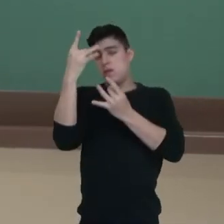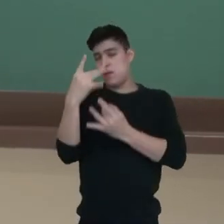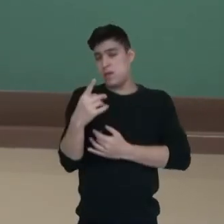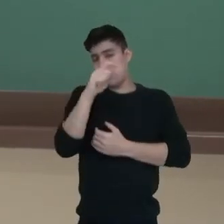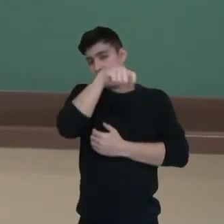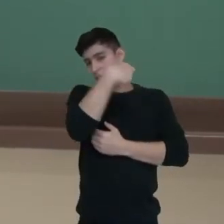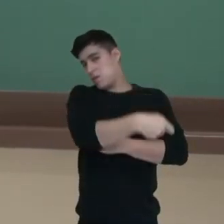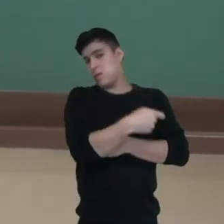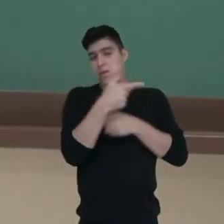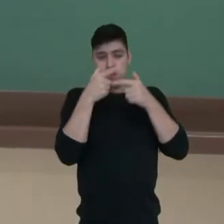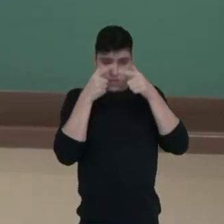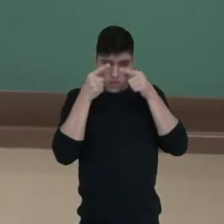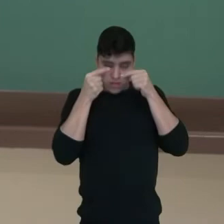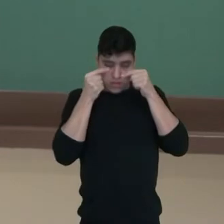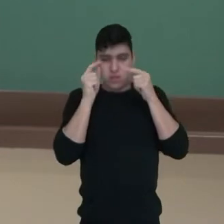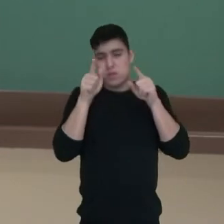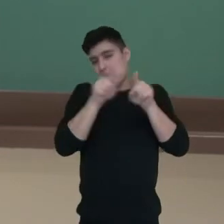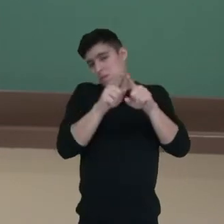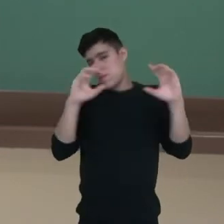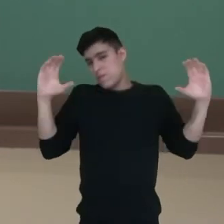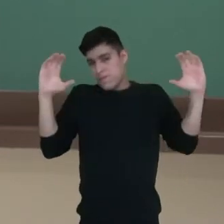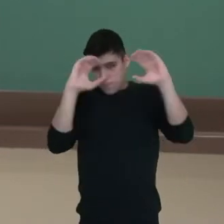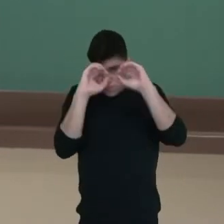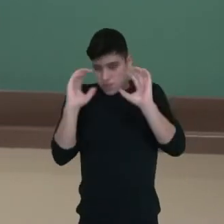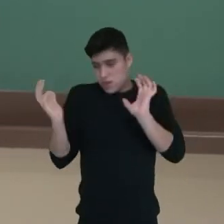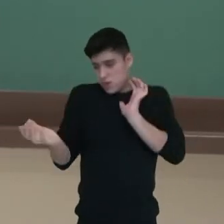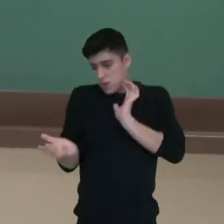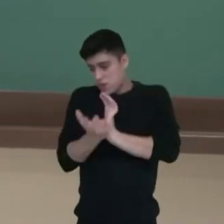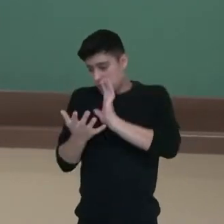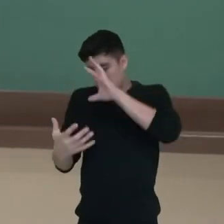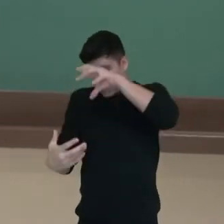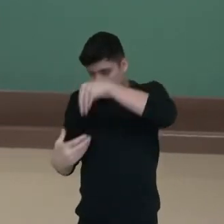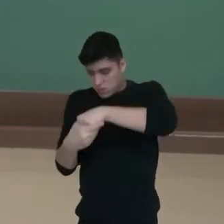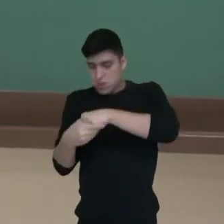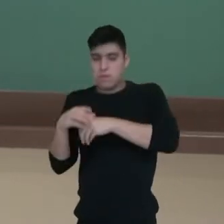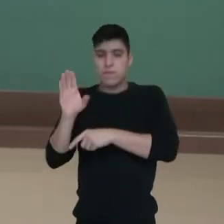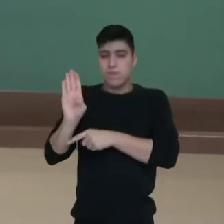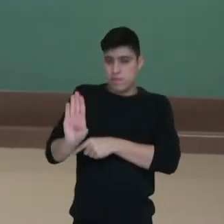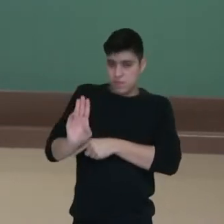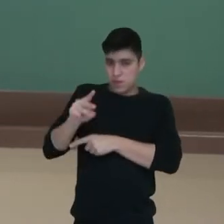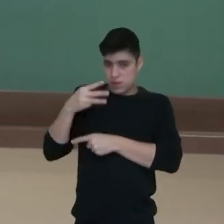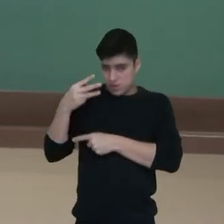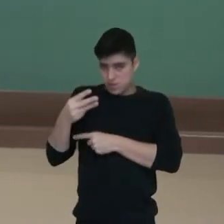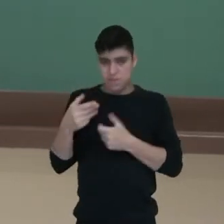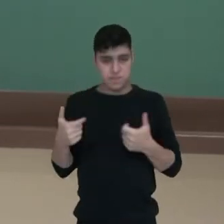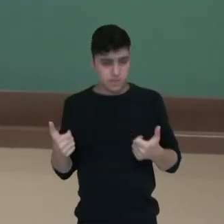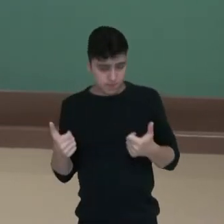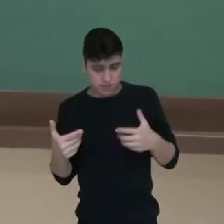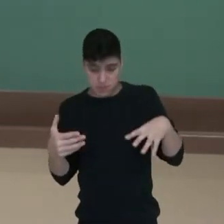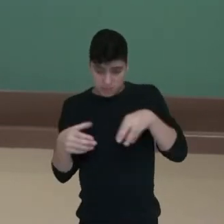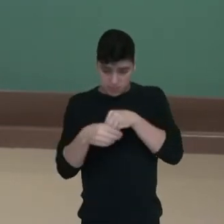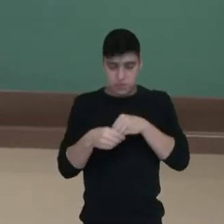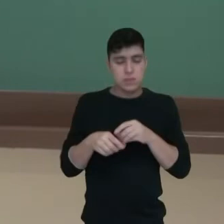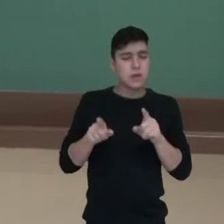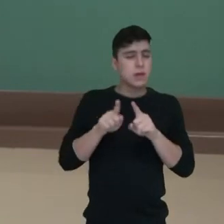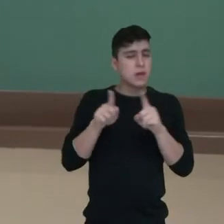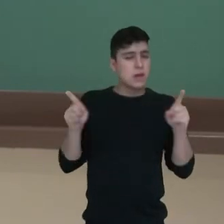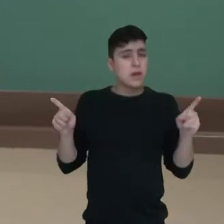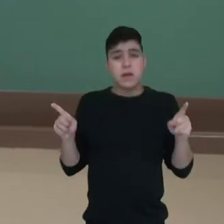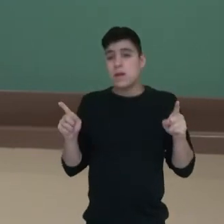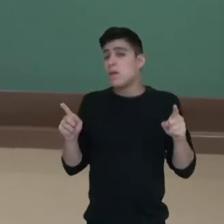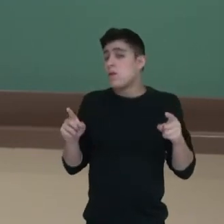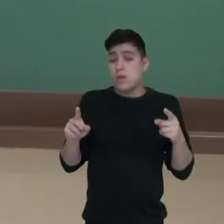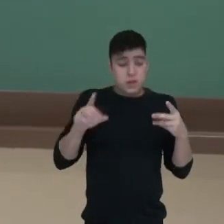de baixa visão que estão categorizados aqui na classe B3. Mas lembrando, para